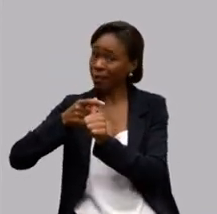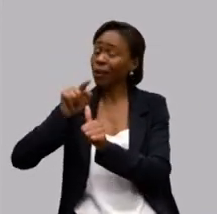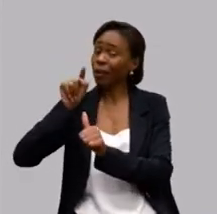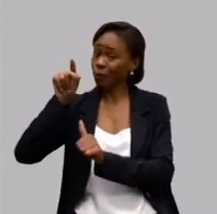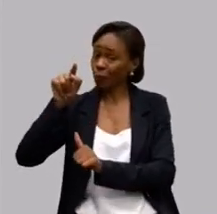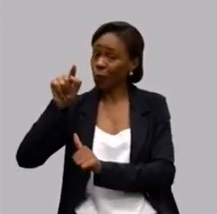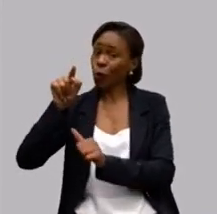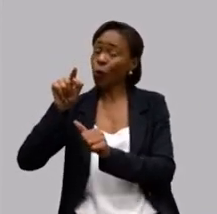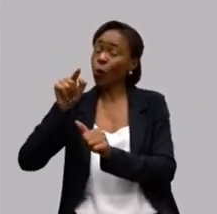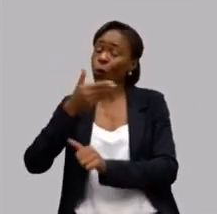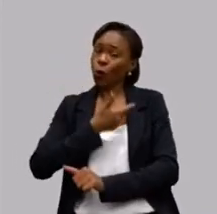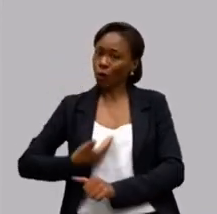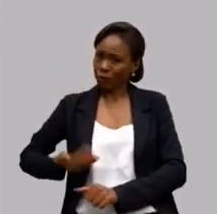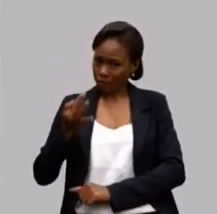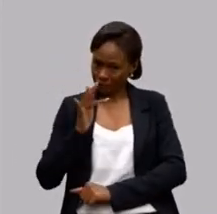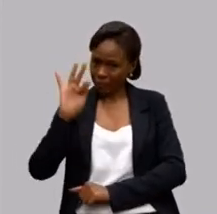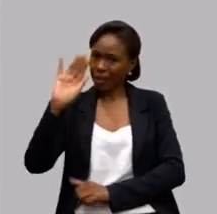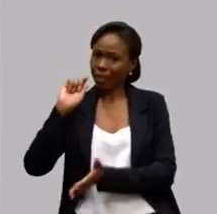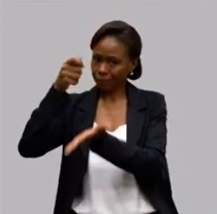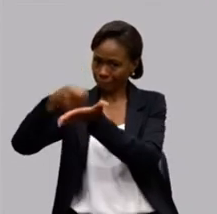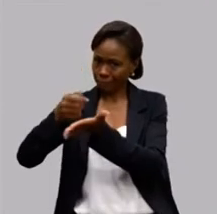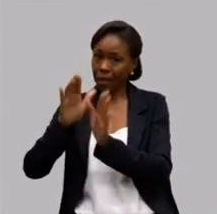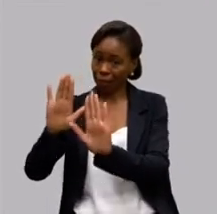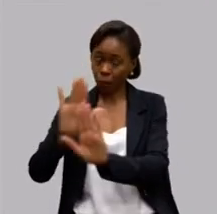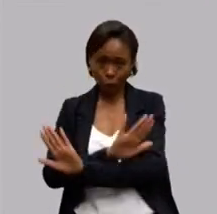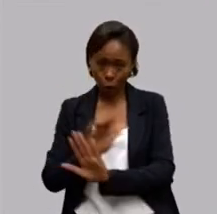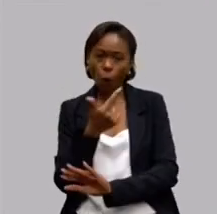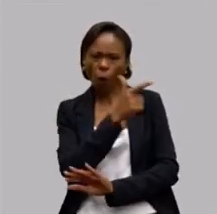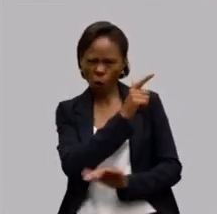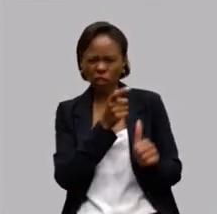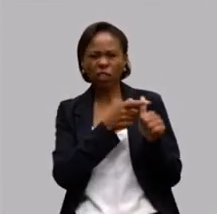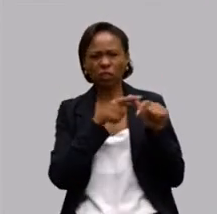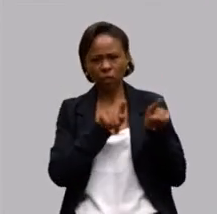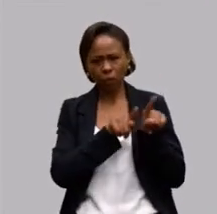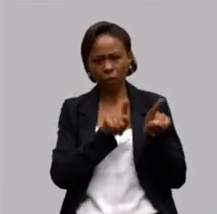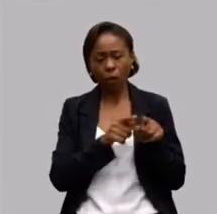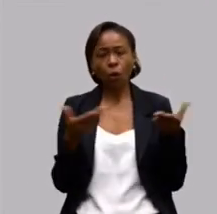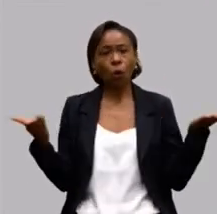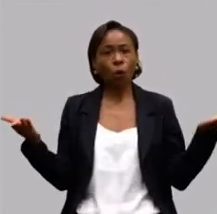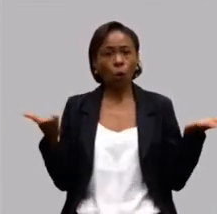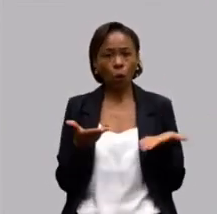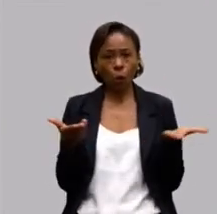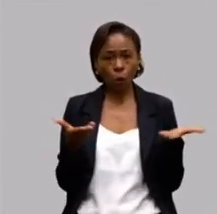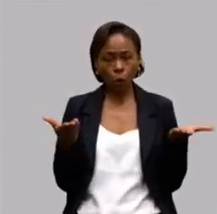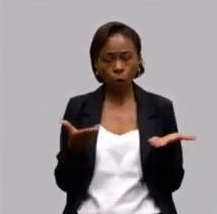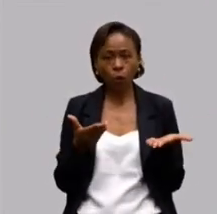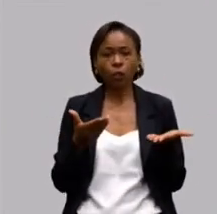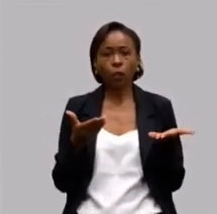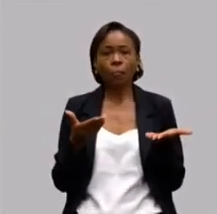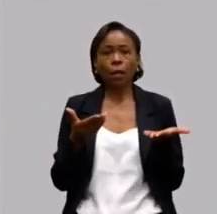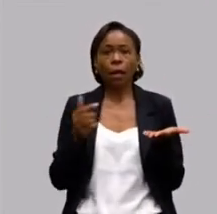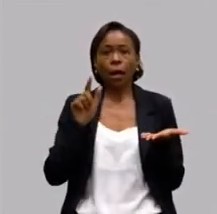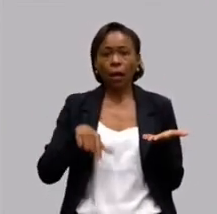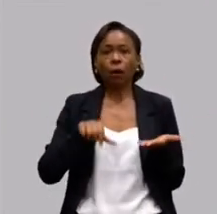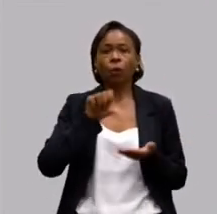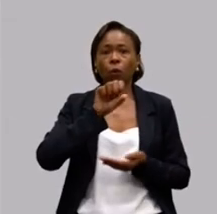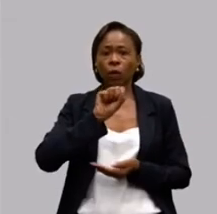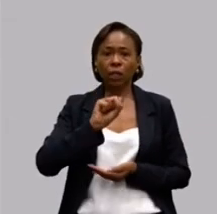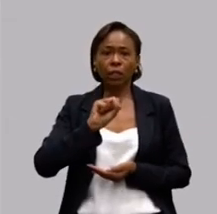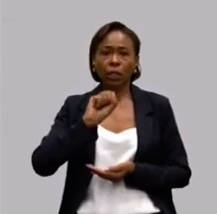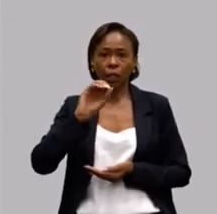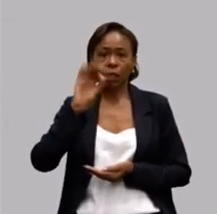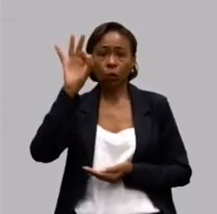também colocam o Estado. Ela representa hoje 88% do endividamento do Rio Grande do